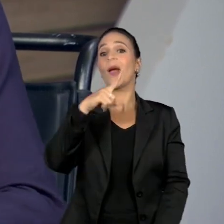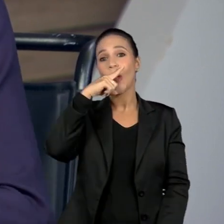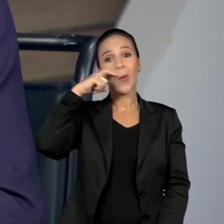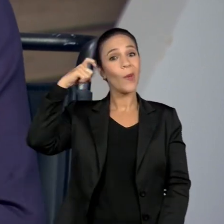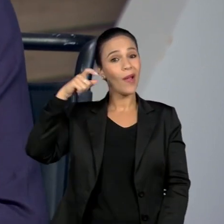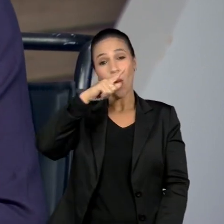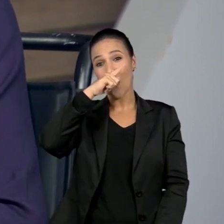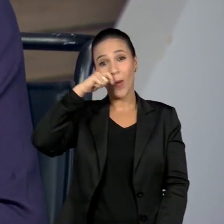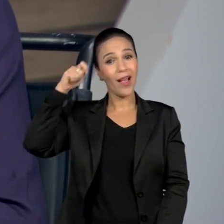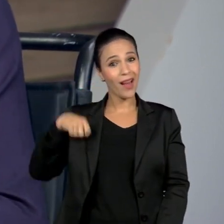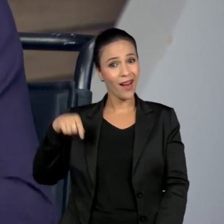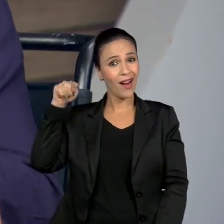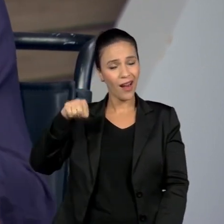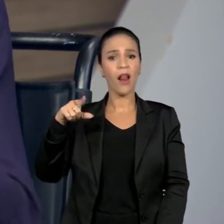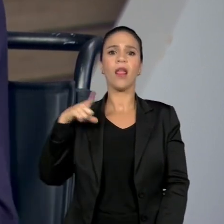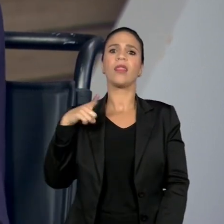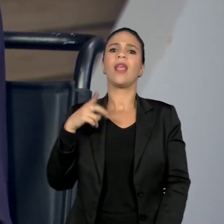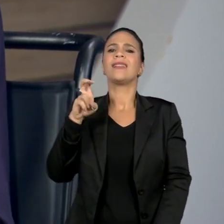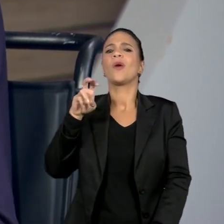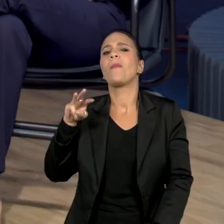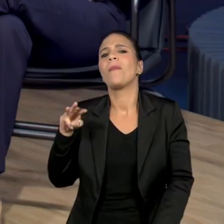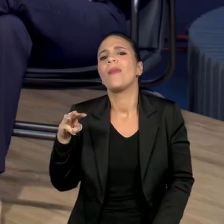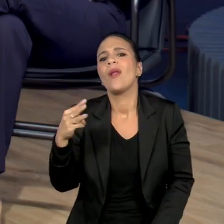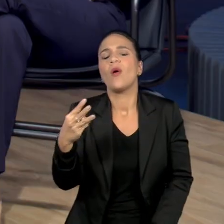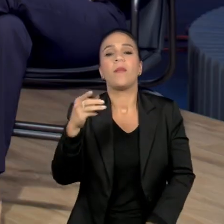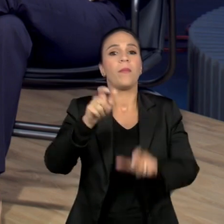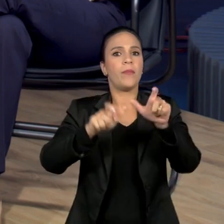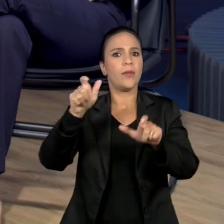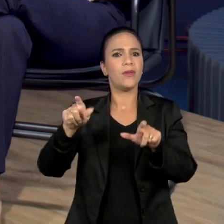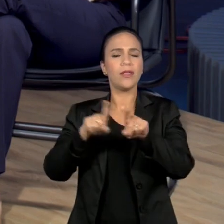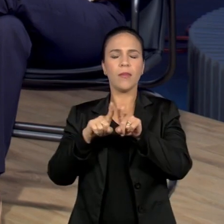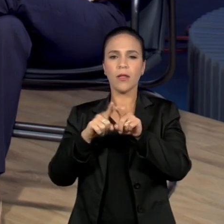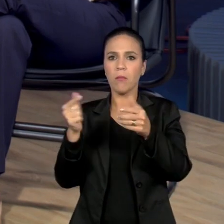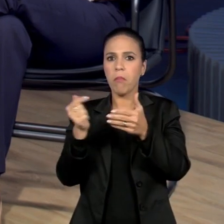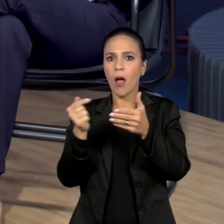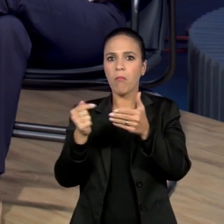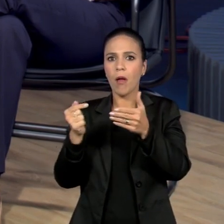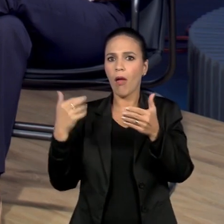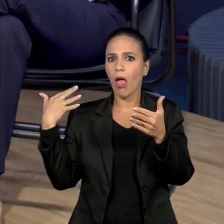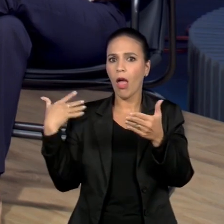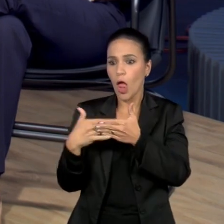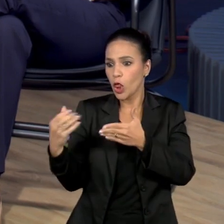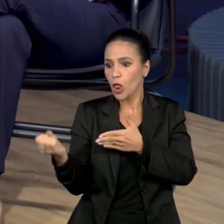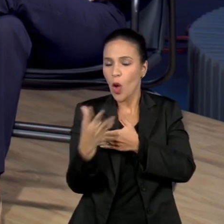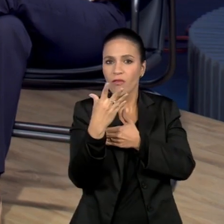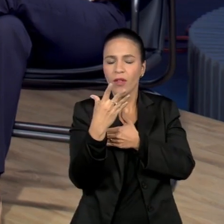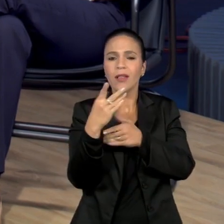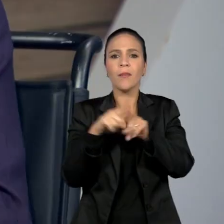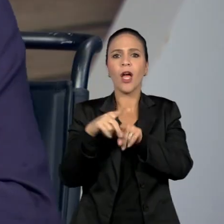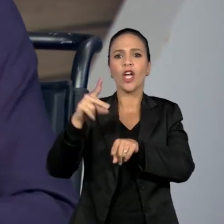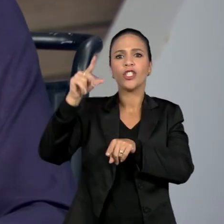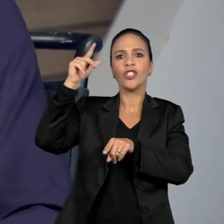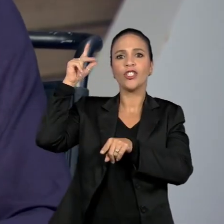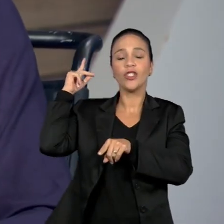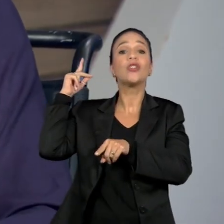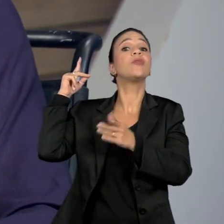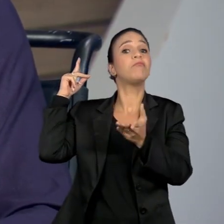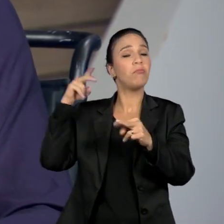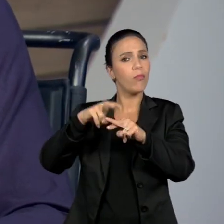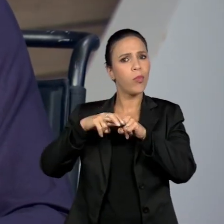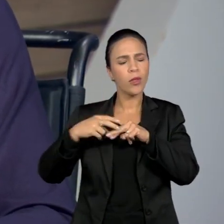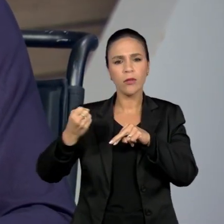não resolvidos, de muitas décadas, e novas situações. Os principais países de origem de refugiados